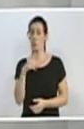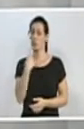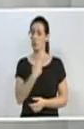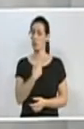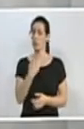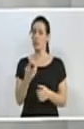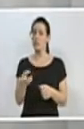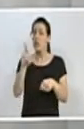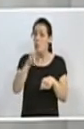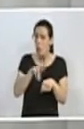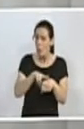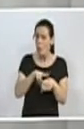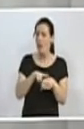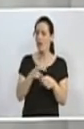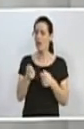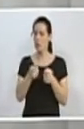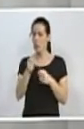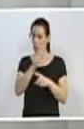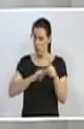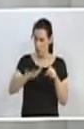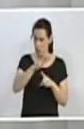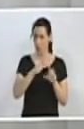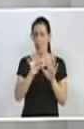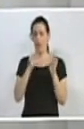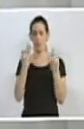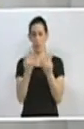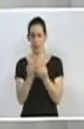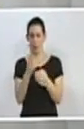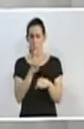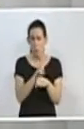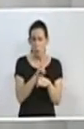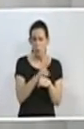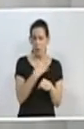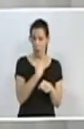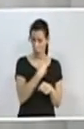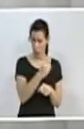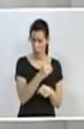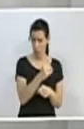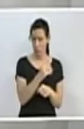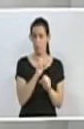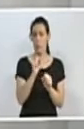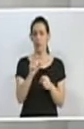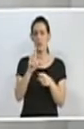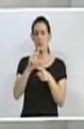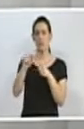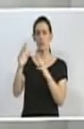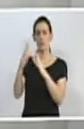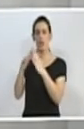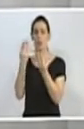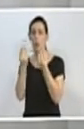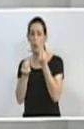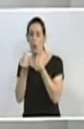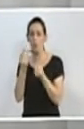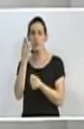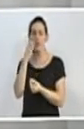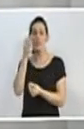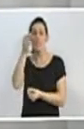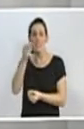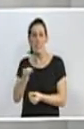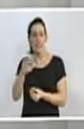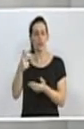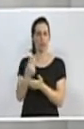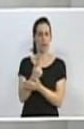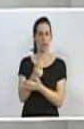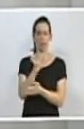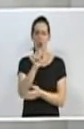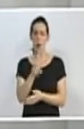controle social das famílias sobre seus filhos para que eles possam sair de casa com a noção do que é certo e o que é errado, senão